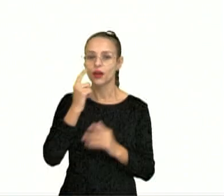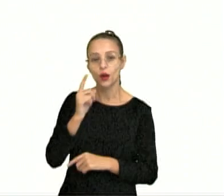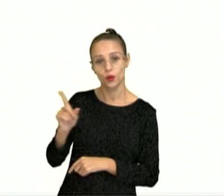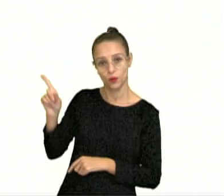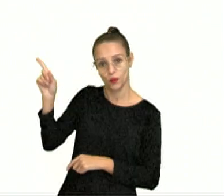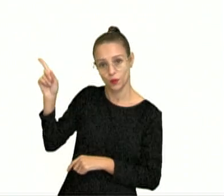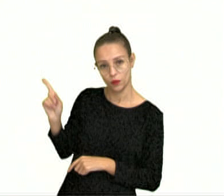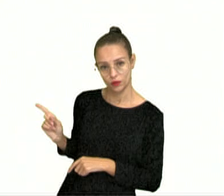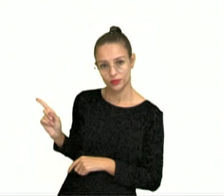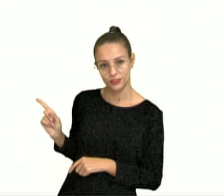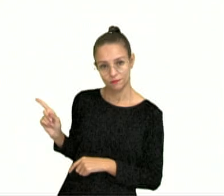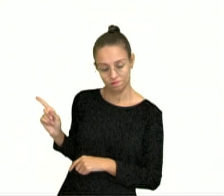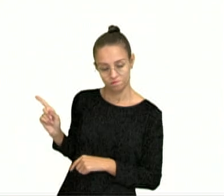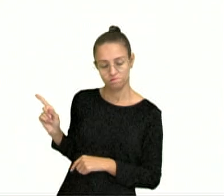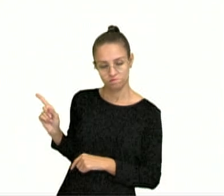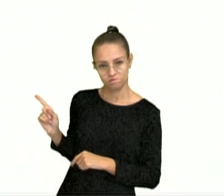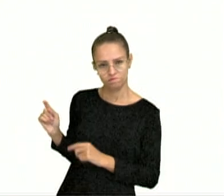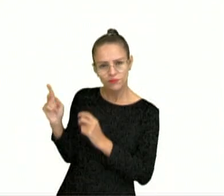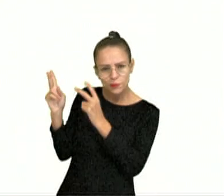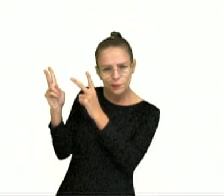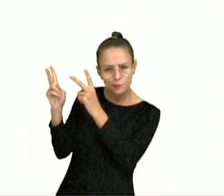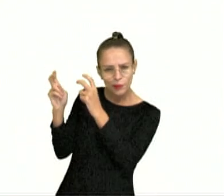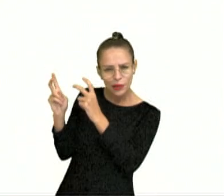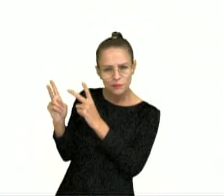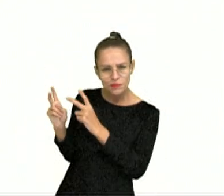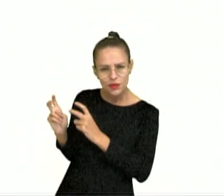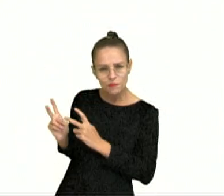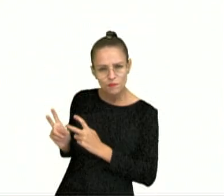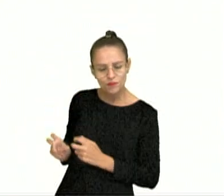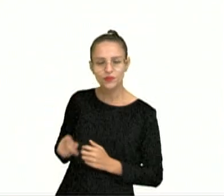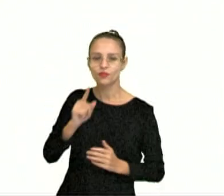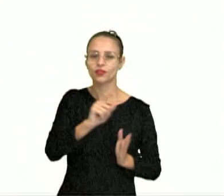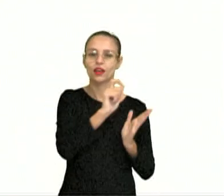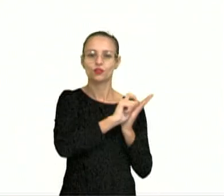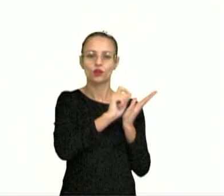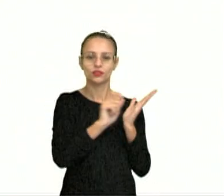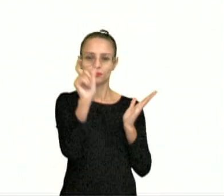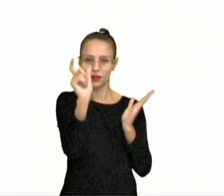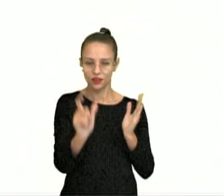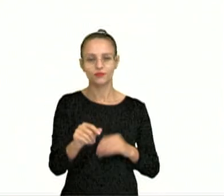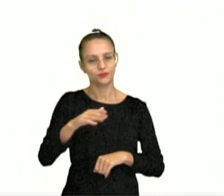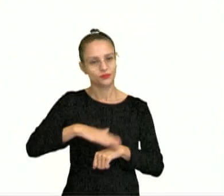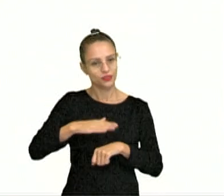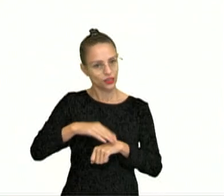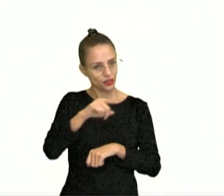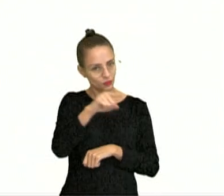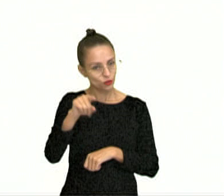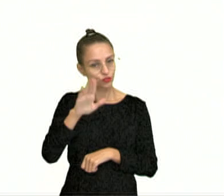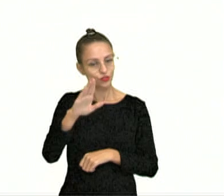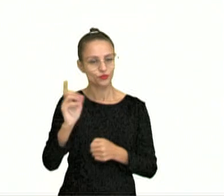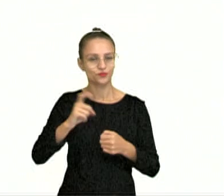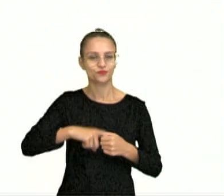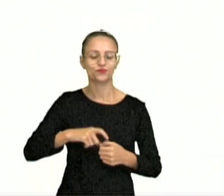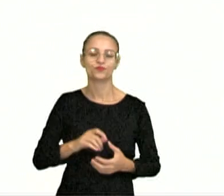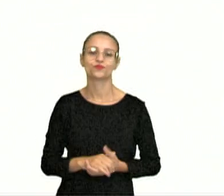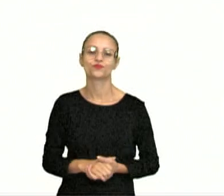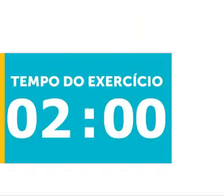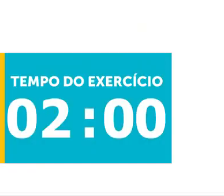bem essa situação, bem essa cena e anote as palavras. Eu vou dar um tempinho e eu já retorno.